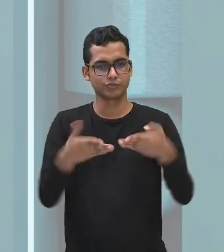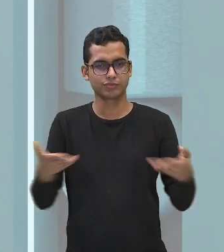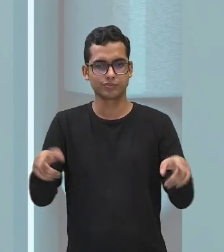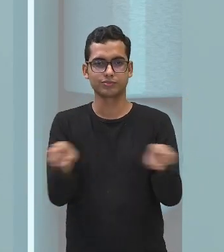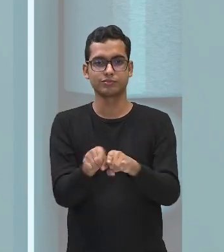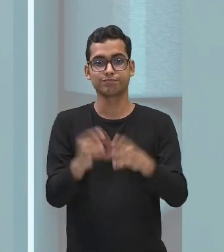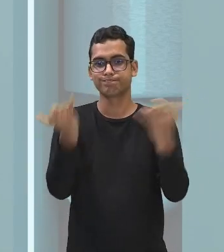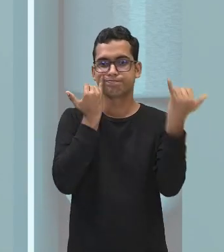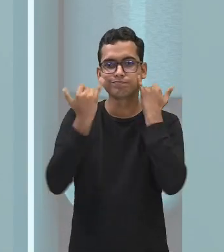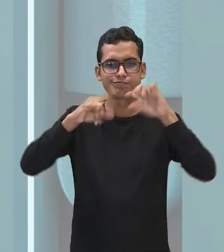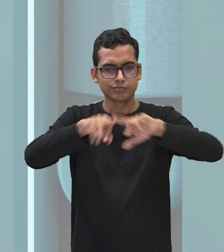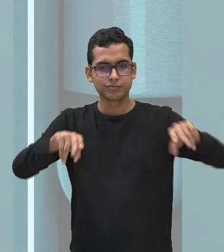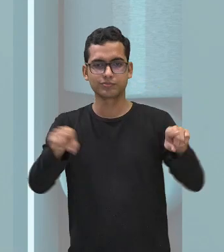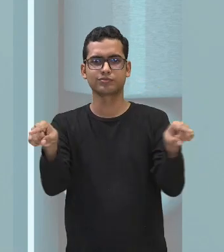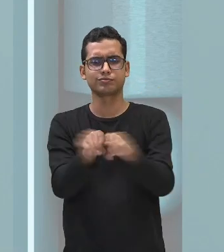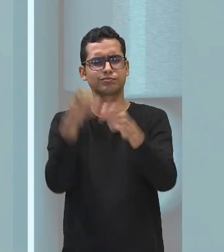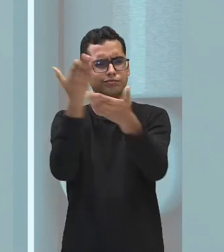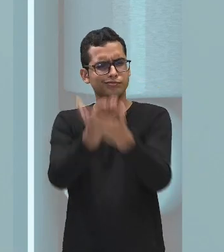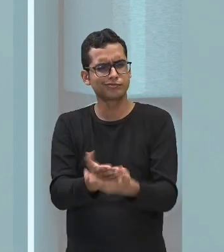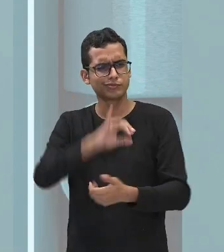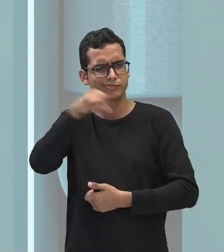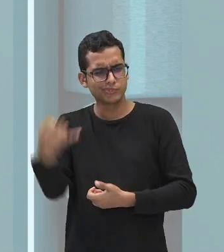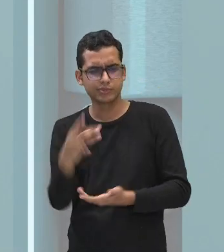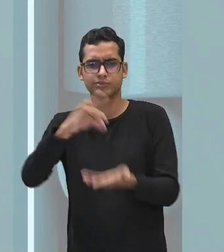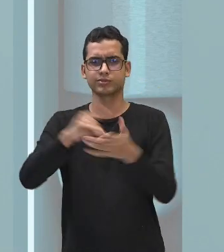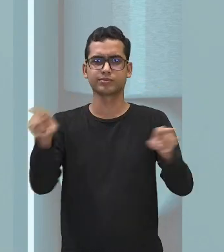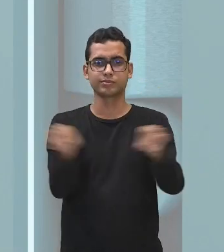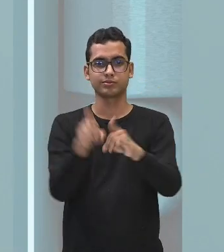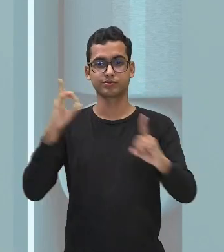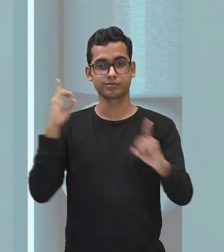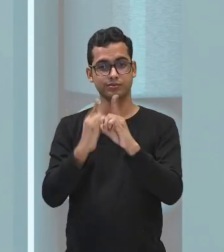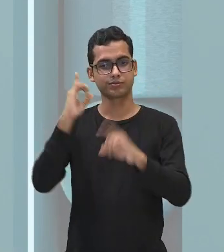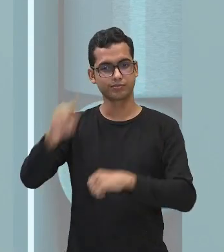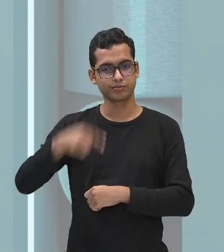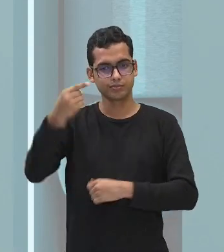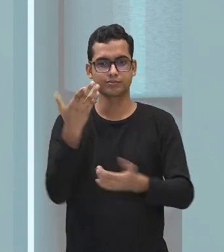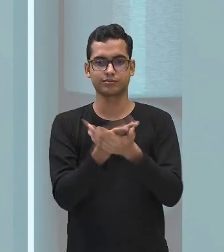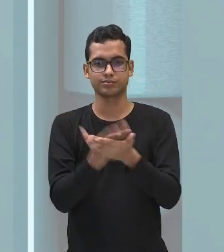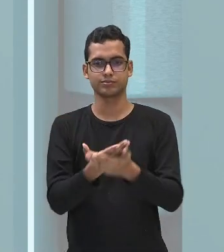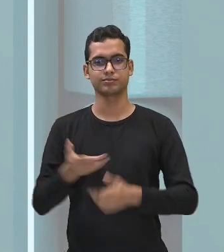Muita informação, estudem bastante. Nos vemos na próxima